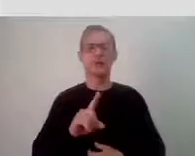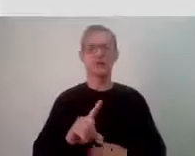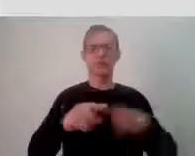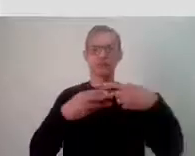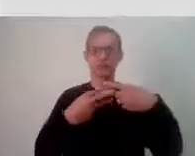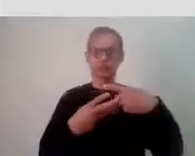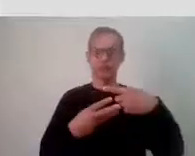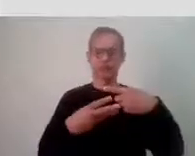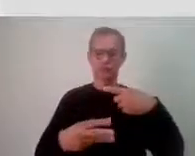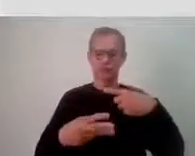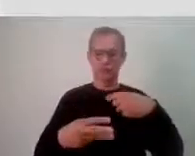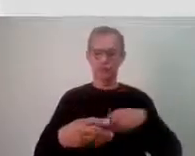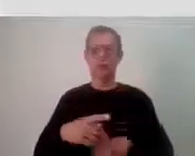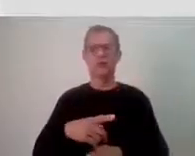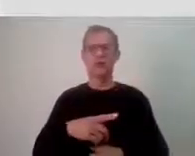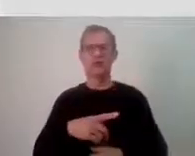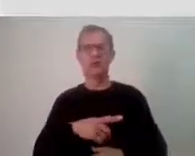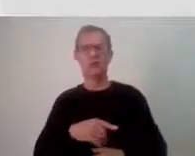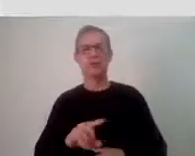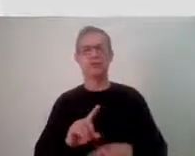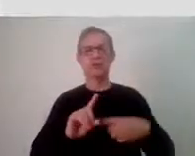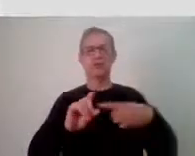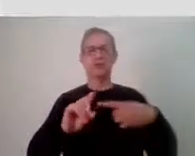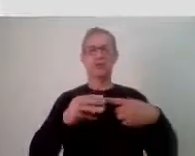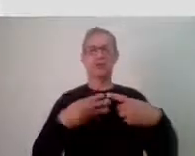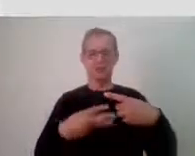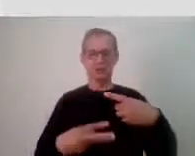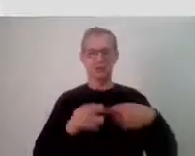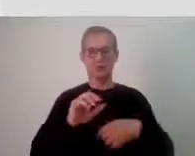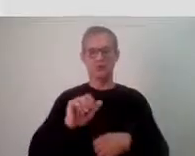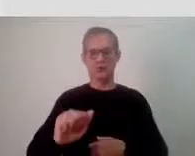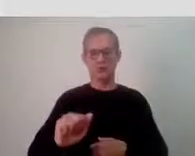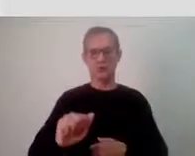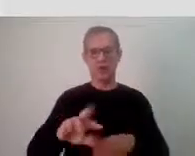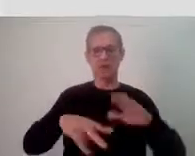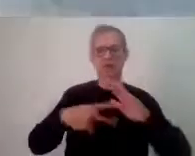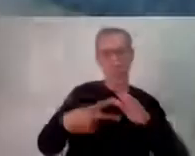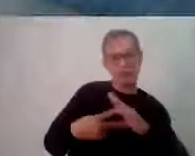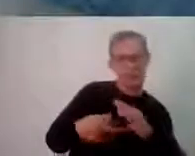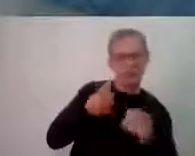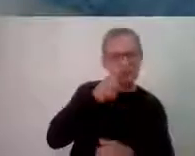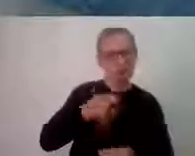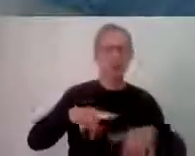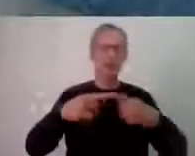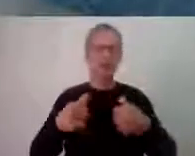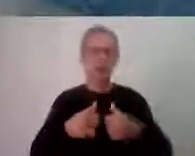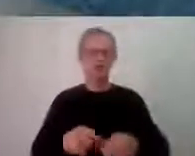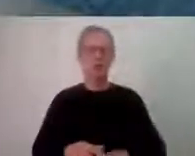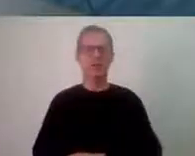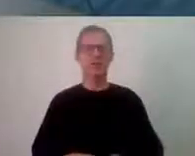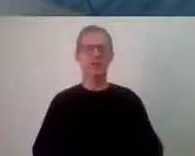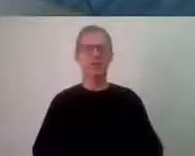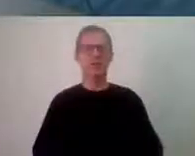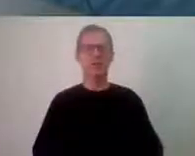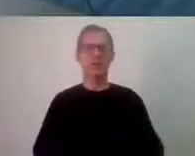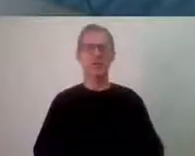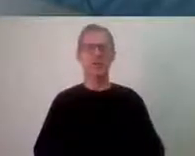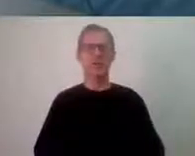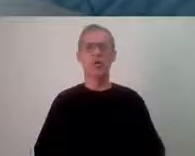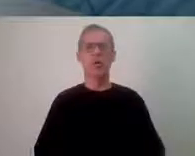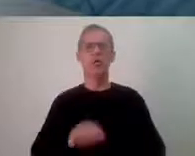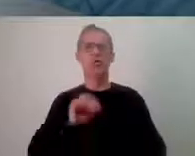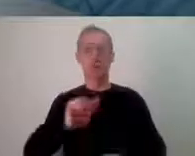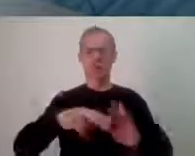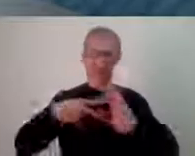1/3. E aí vem ali, ó, 1/3 UA. O que é isso, professora? Essa sigla U.A. UA